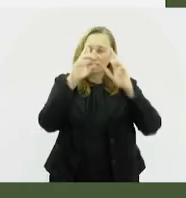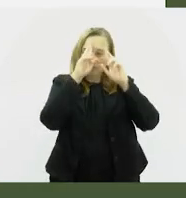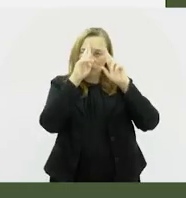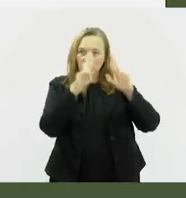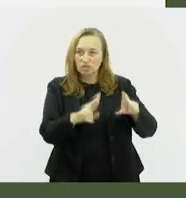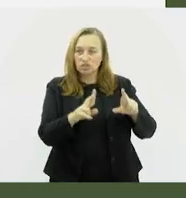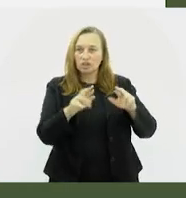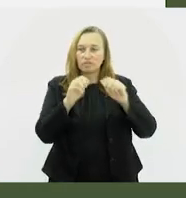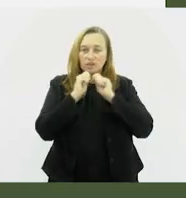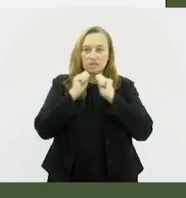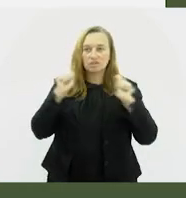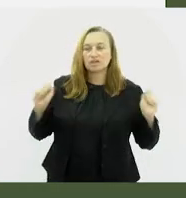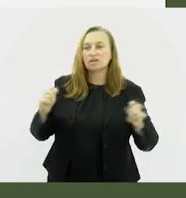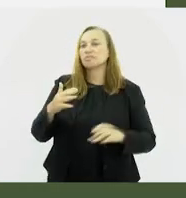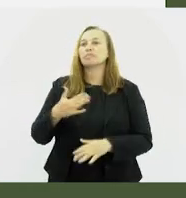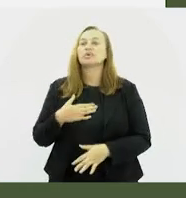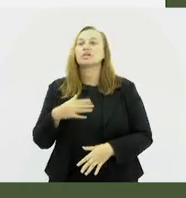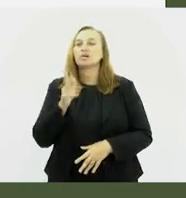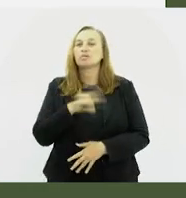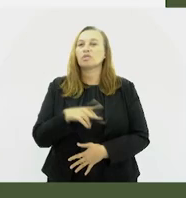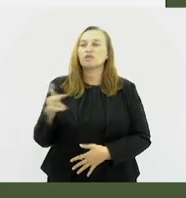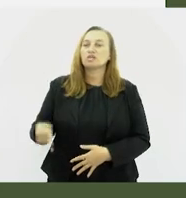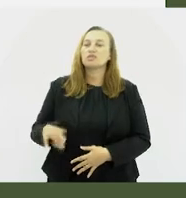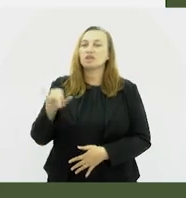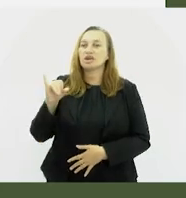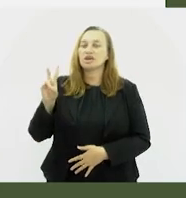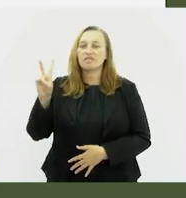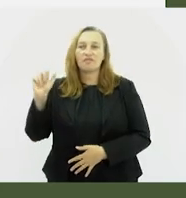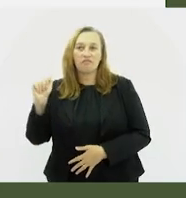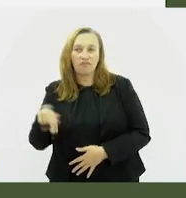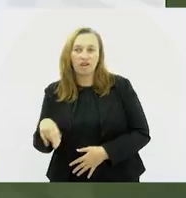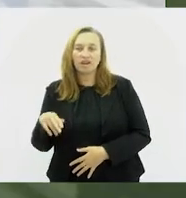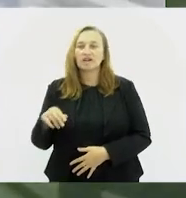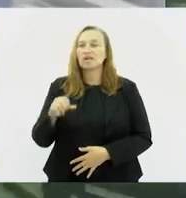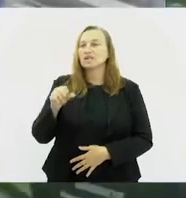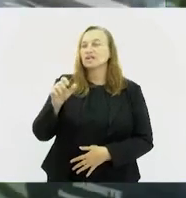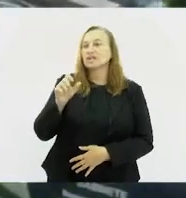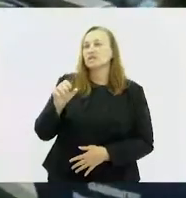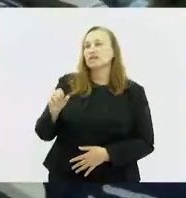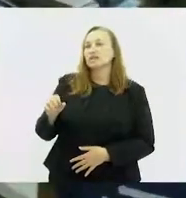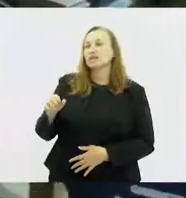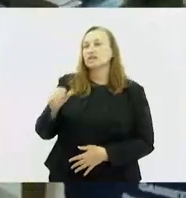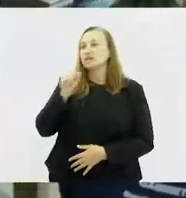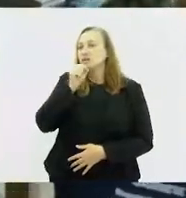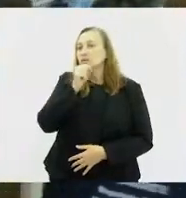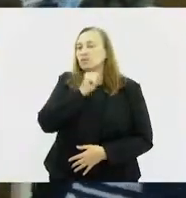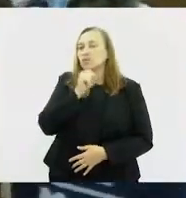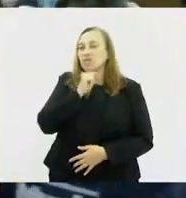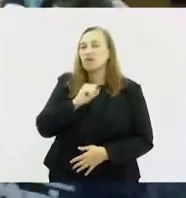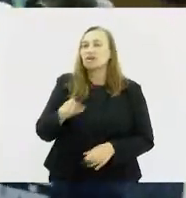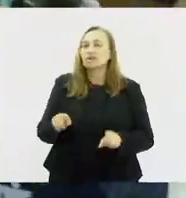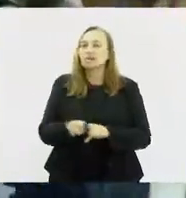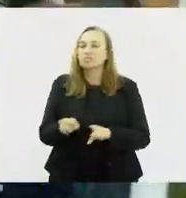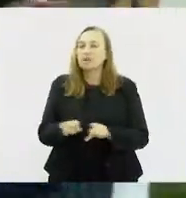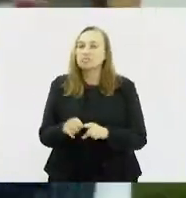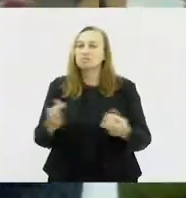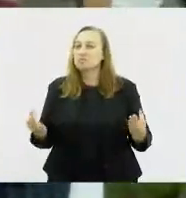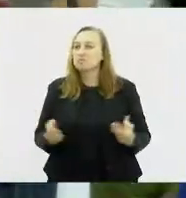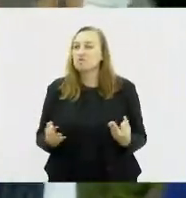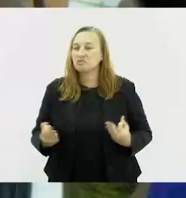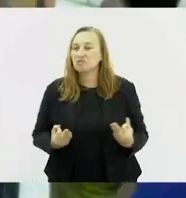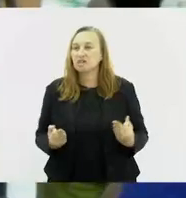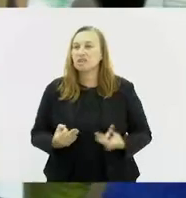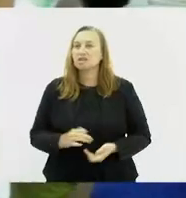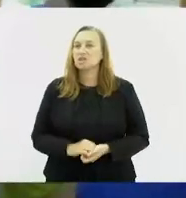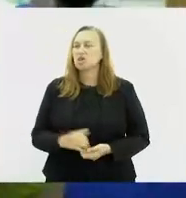minha assessoria, professor Ivan, que é da terceira idade do açude. Ele é gigante. Eu